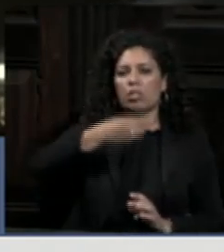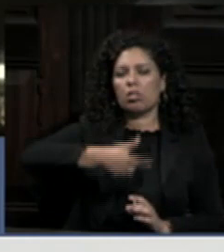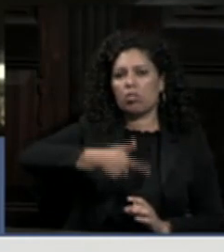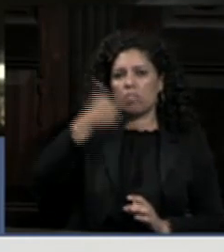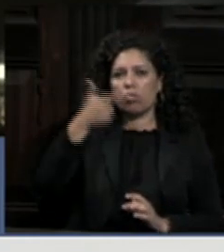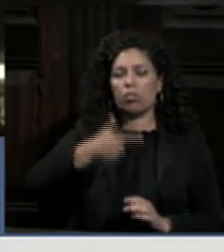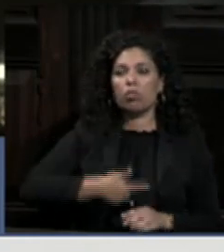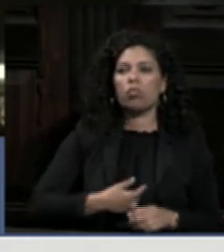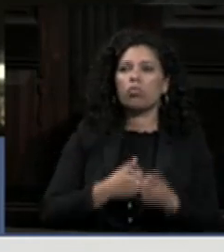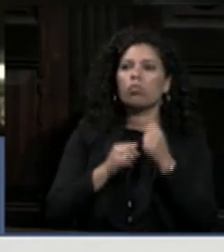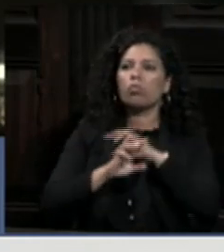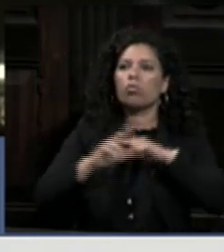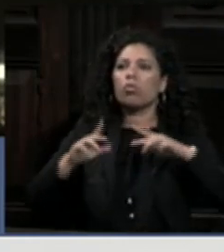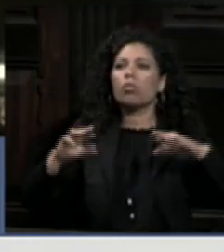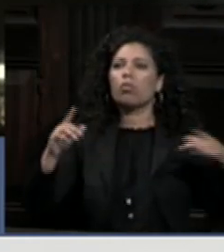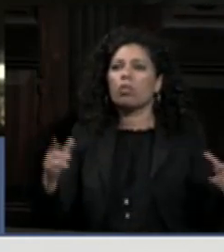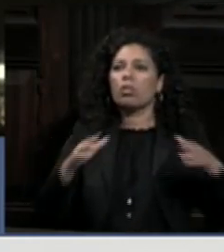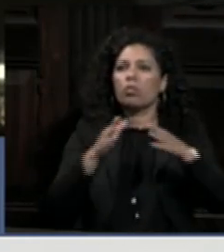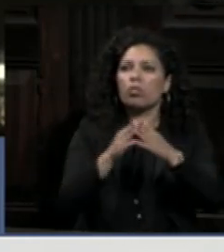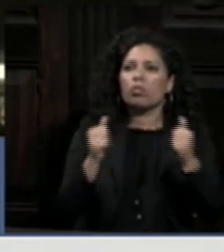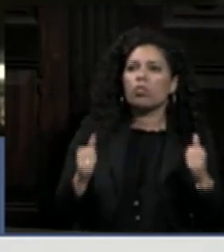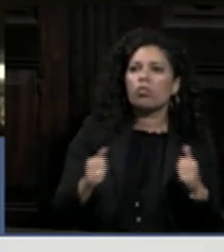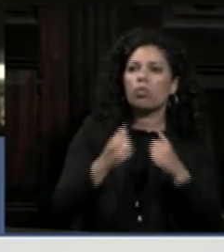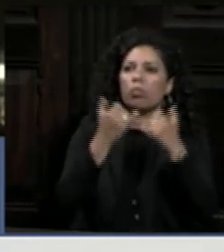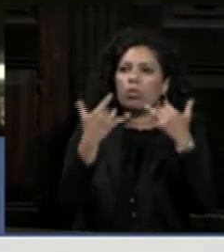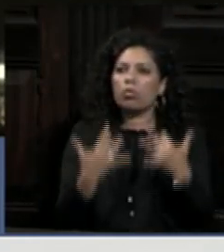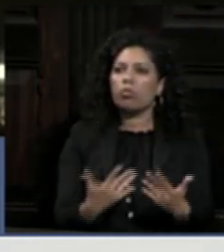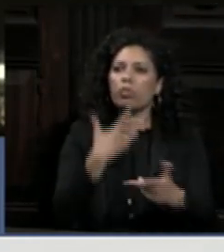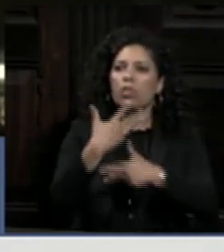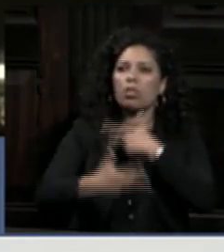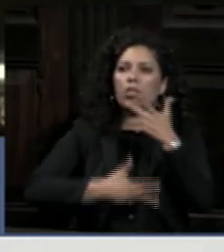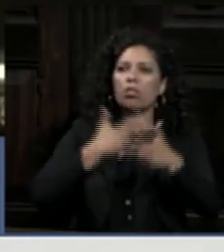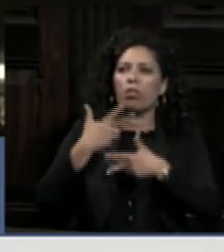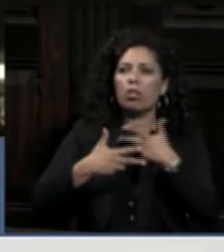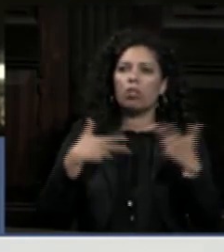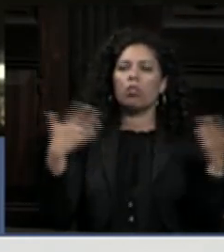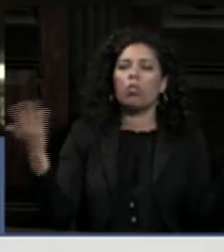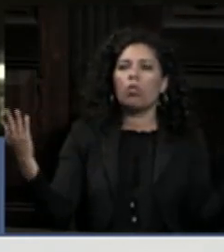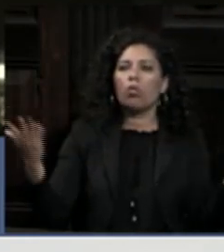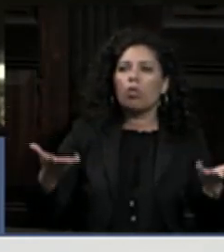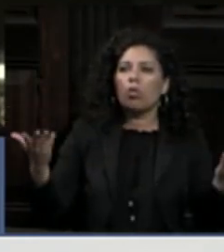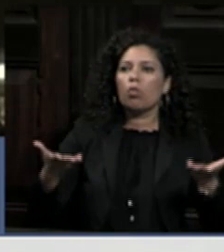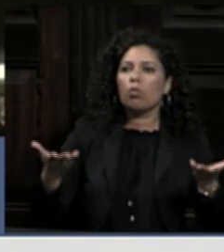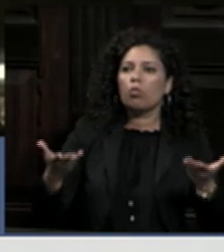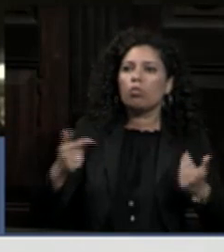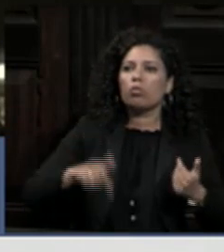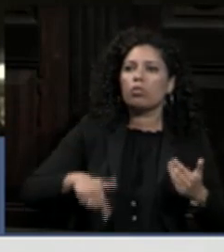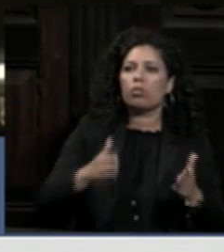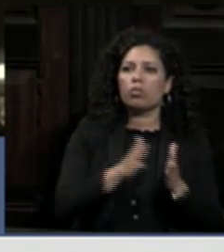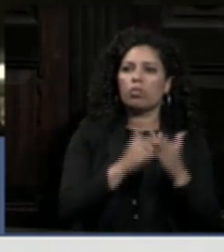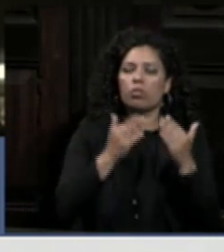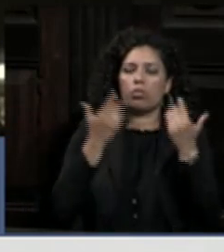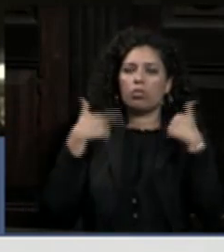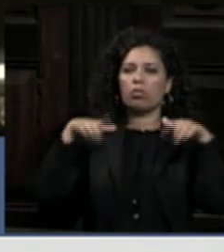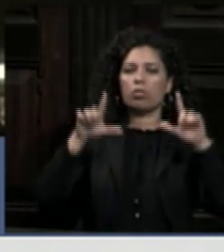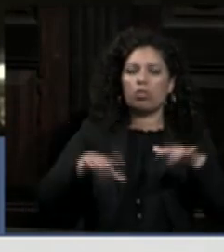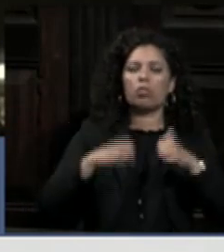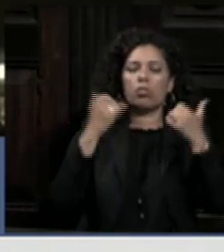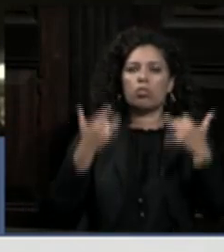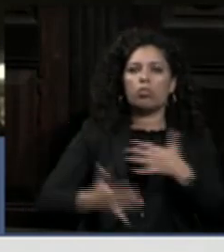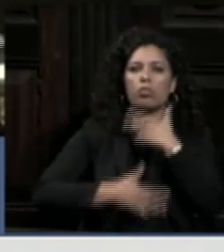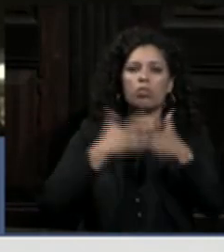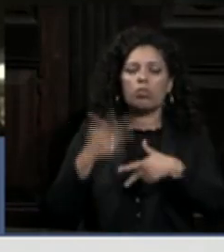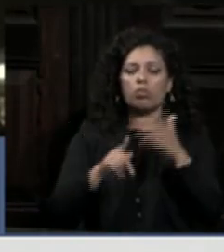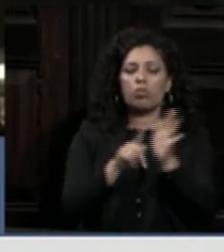deputado wagner montes citic brasileiro 1993 2016 japeri o deputado no tonel dalto o